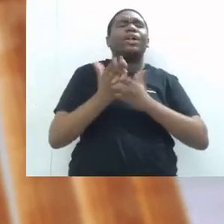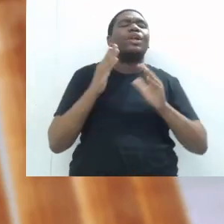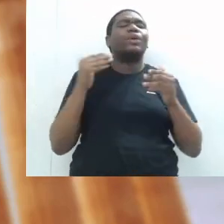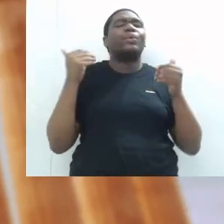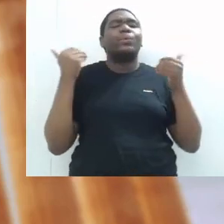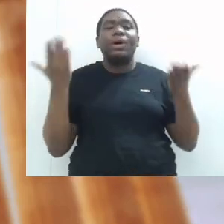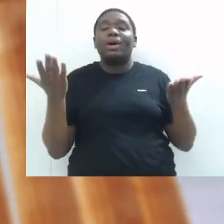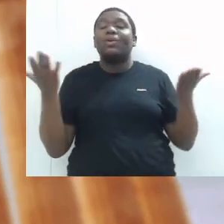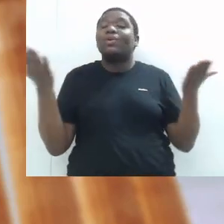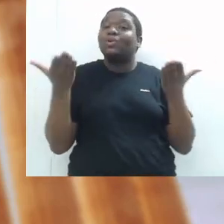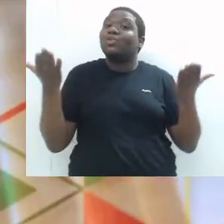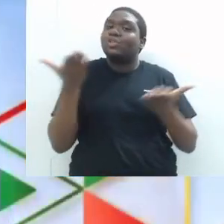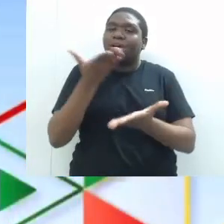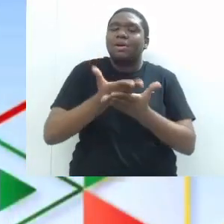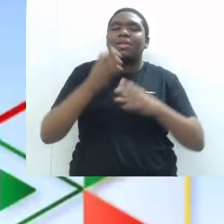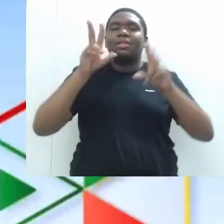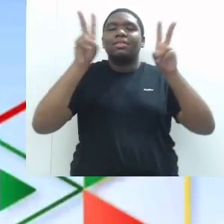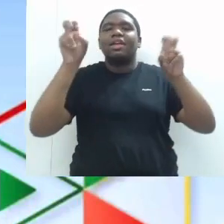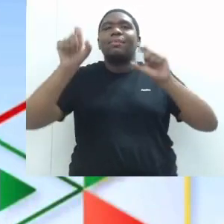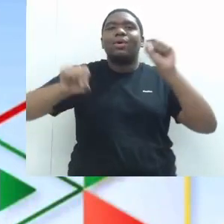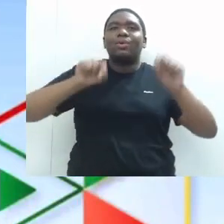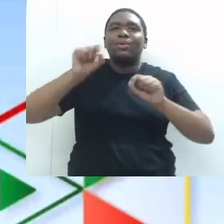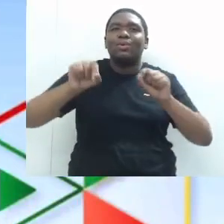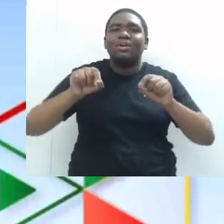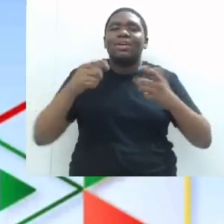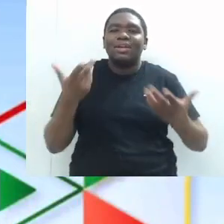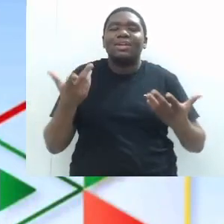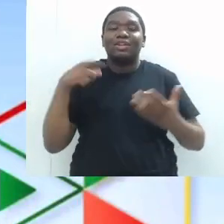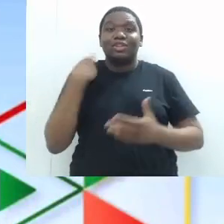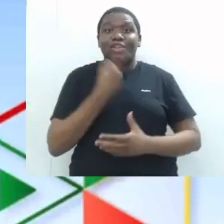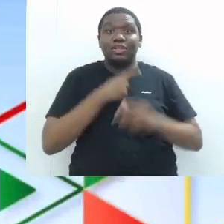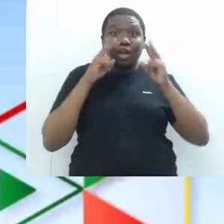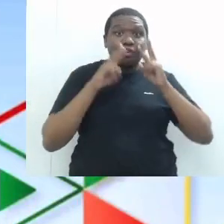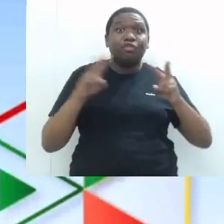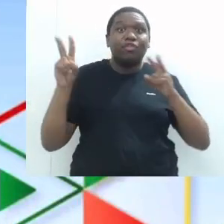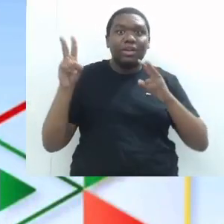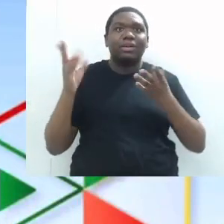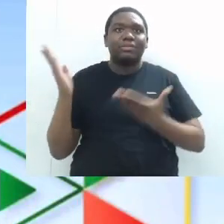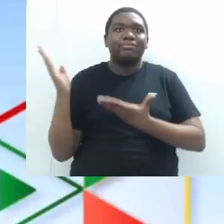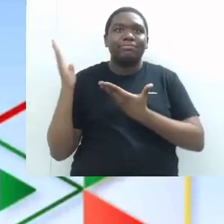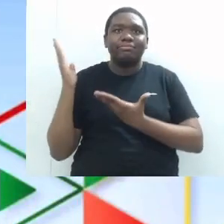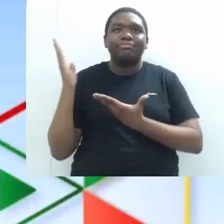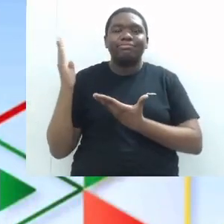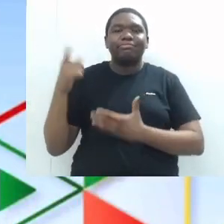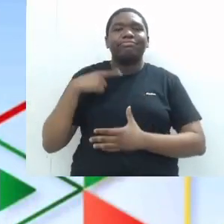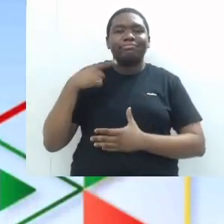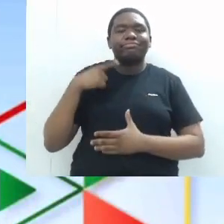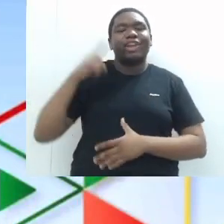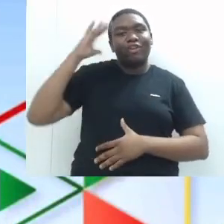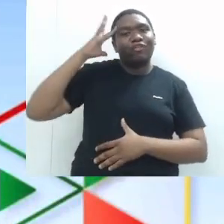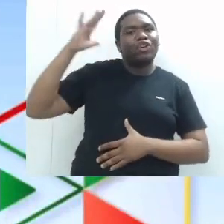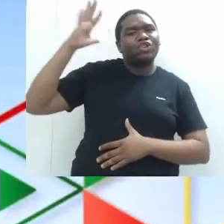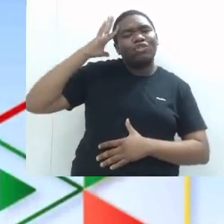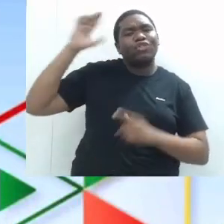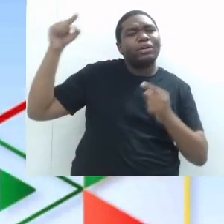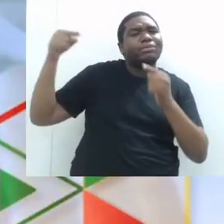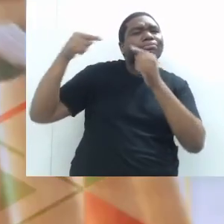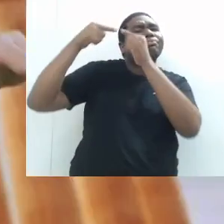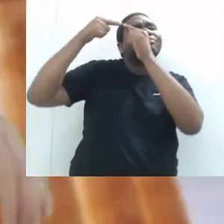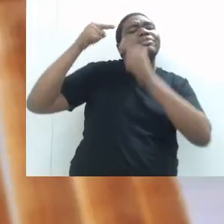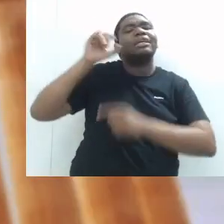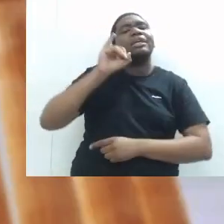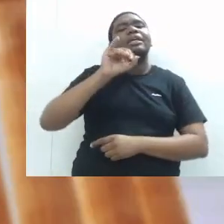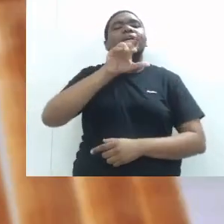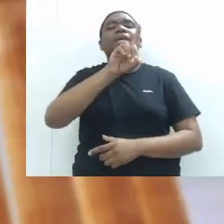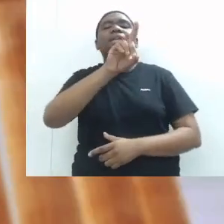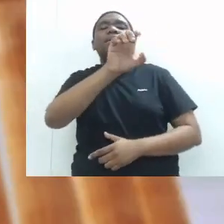tema da aula de hoje é, como há na tela, nós temos as correntes filosóficas, o idealismo. Vamos